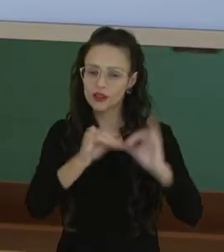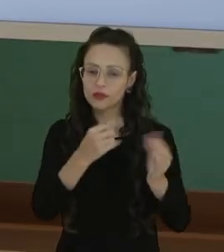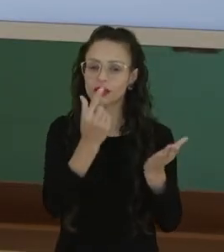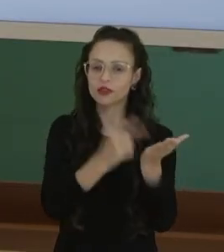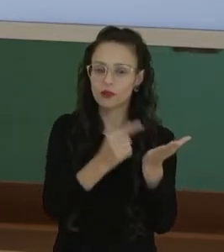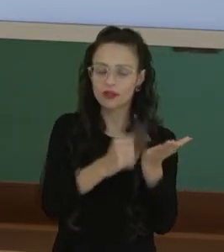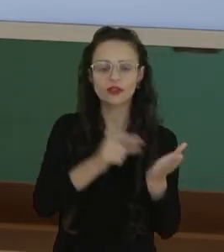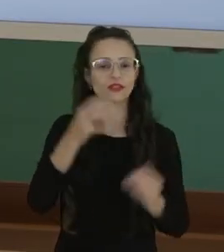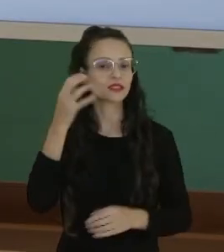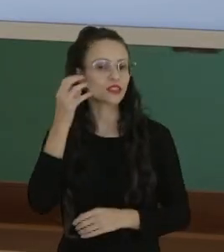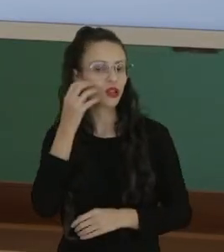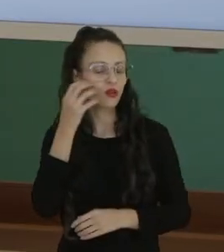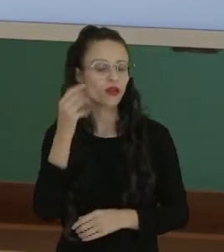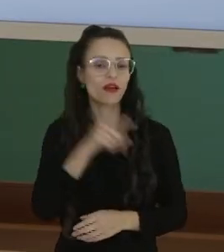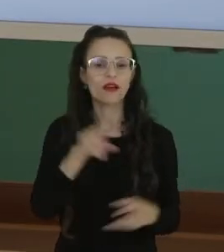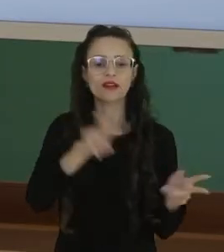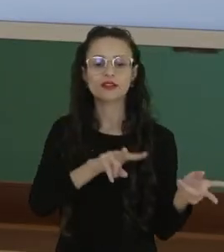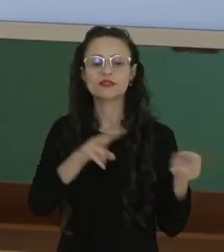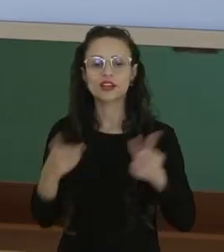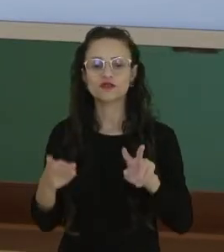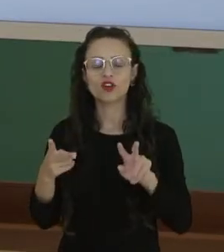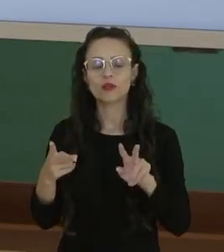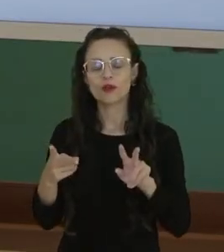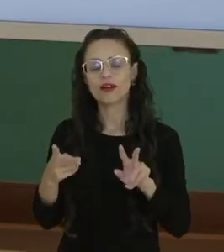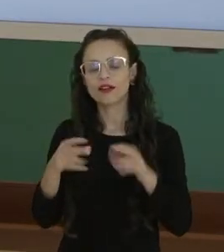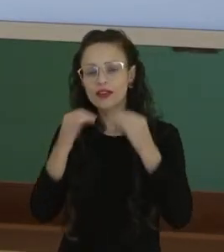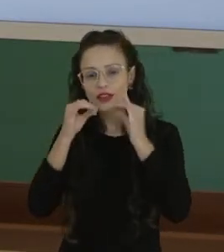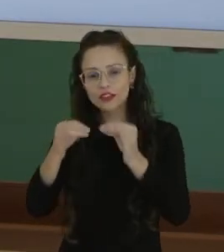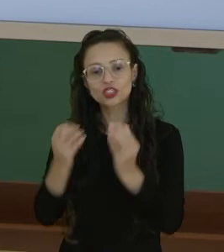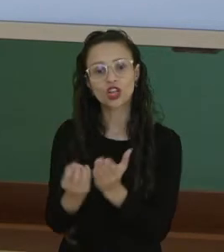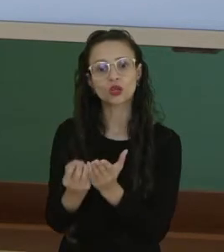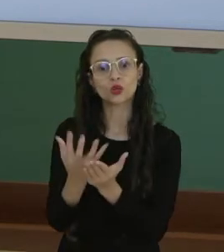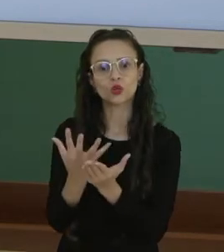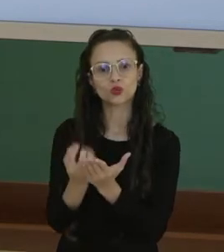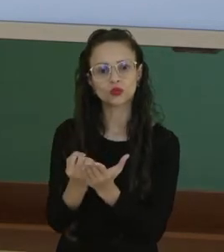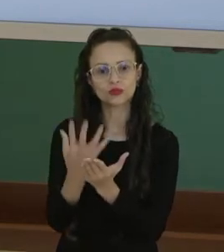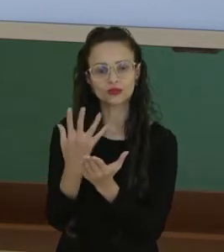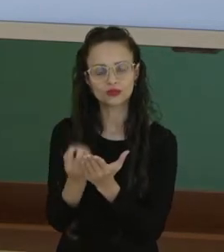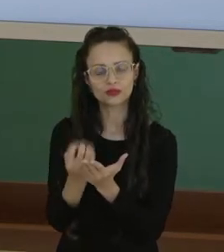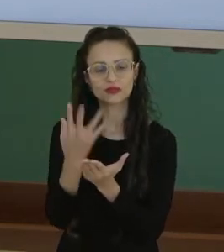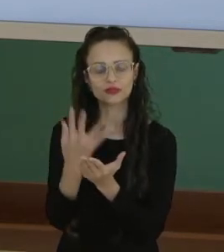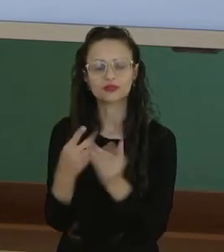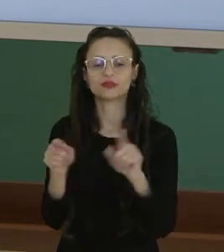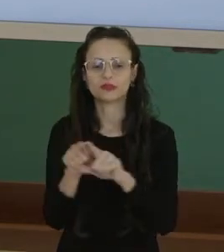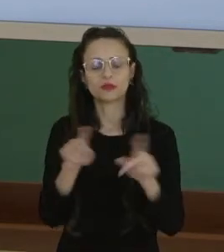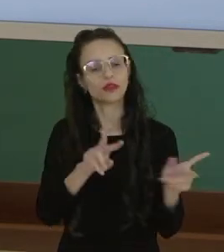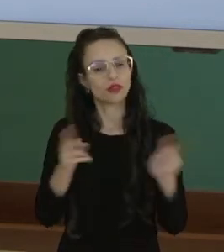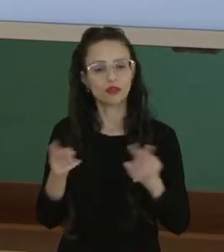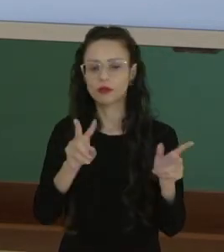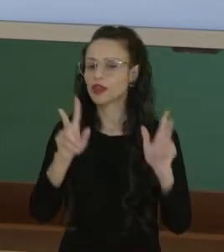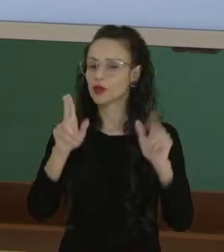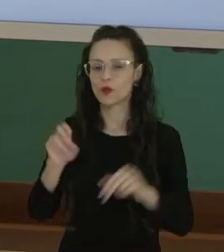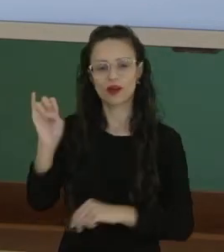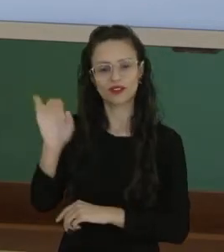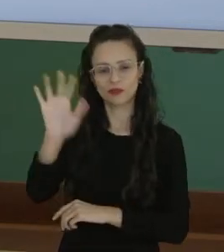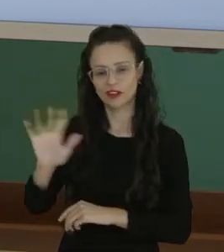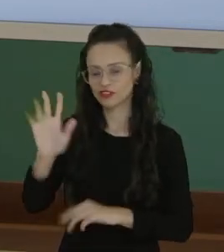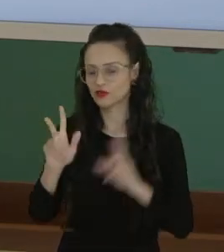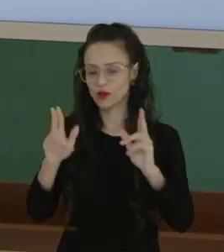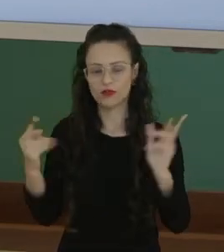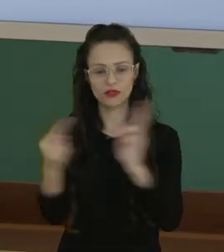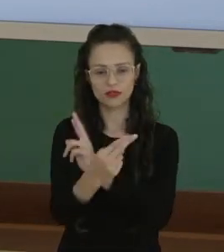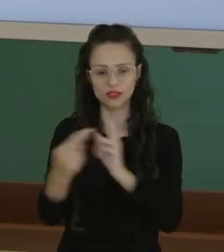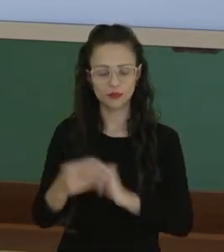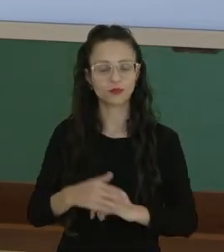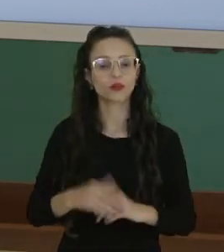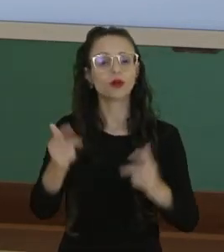dos celulares se transformam em energia elétrica, mesma transformação de energia contida no GIF, certo? Uma